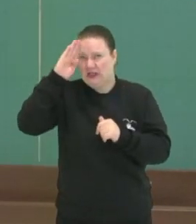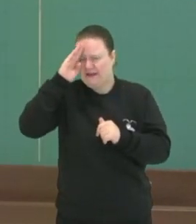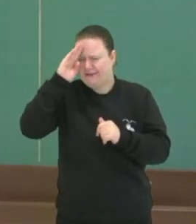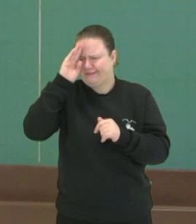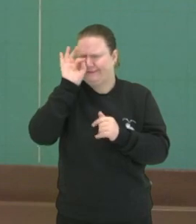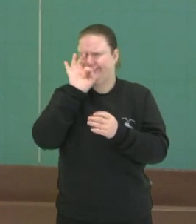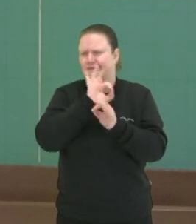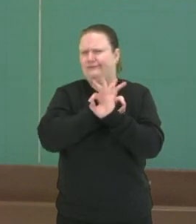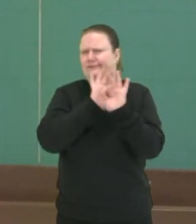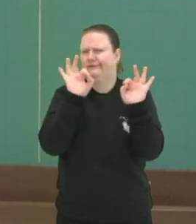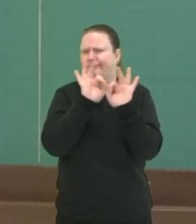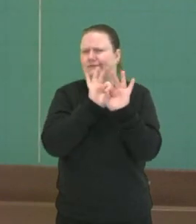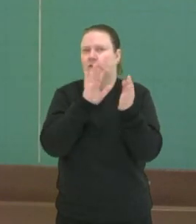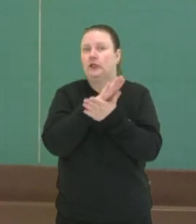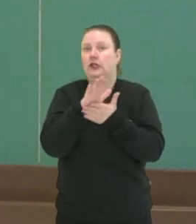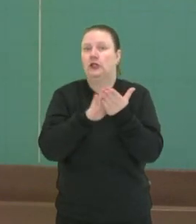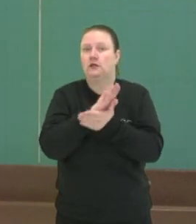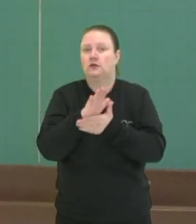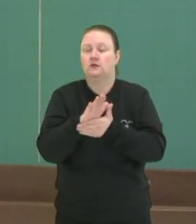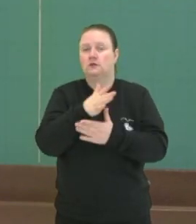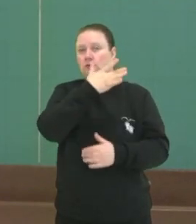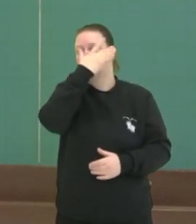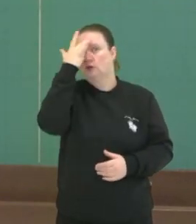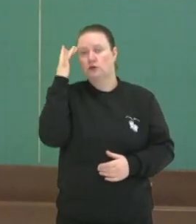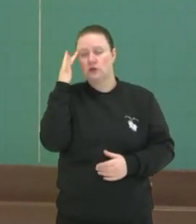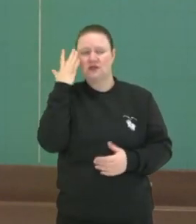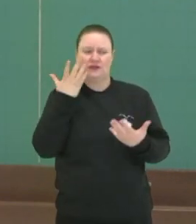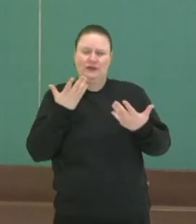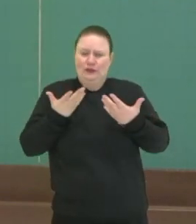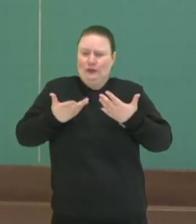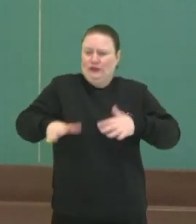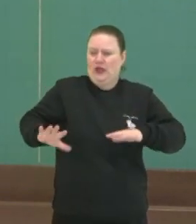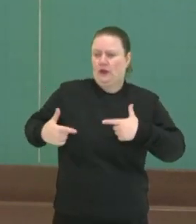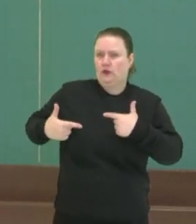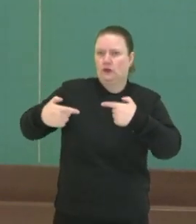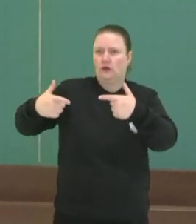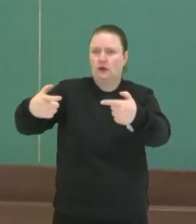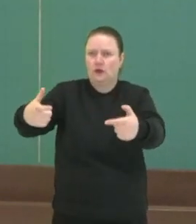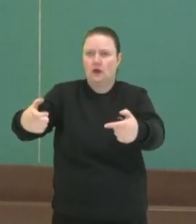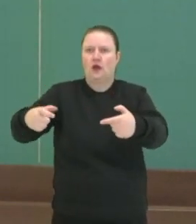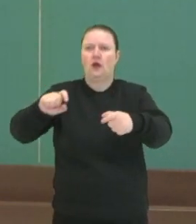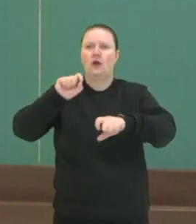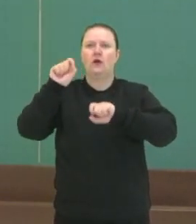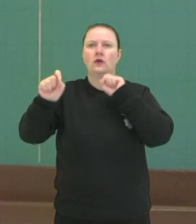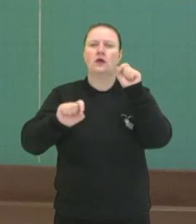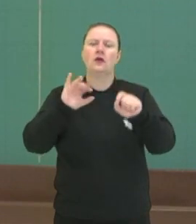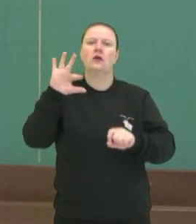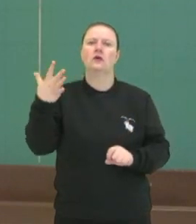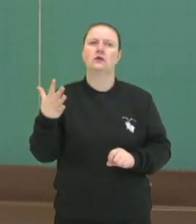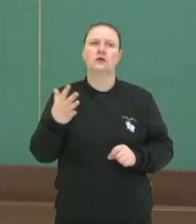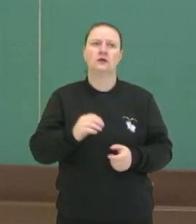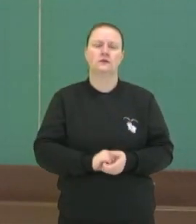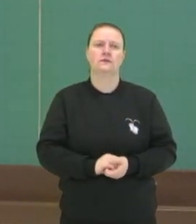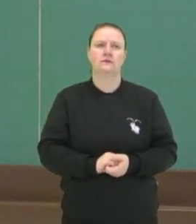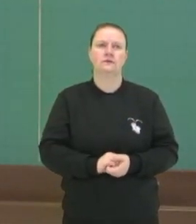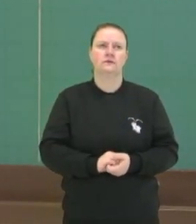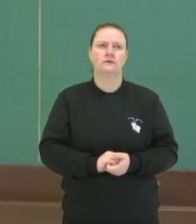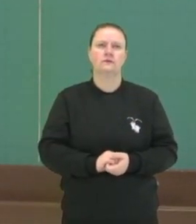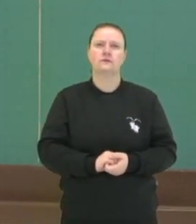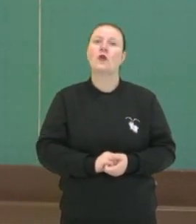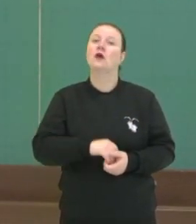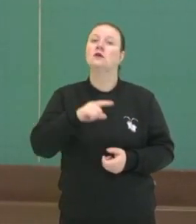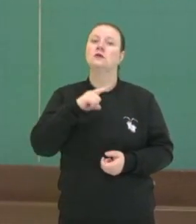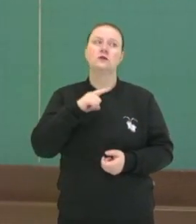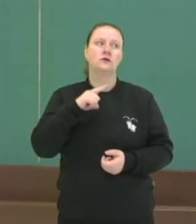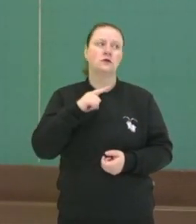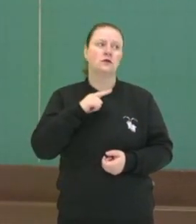essas pessoas que não queriam participar da guerra tinham um refúgio. Nesse refúgio, eles podiam fazer essa concepção sobre a arte. E nós temos,